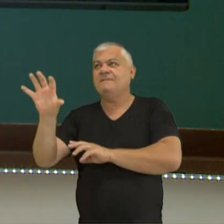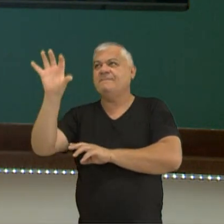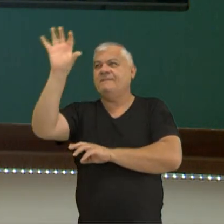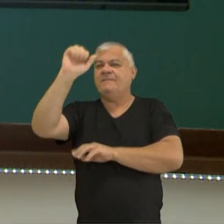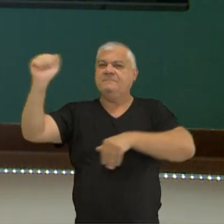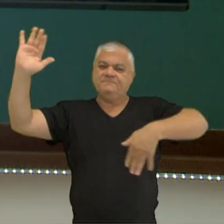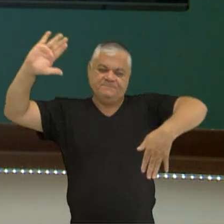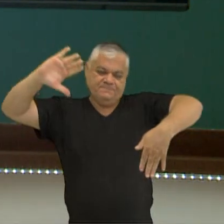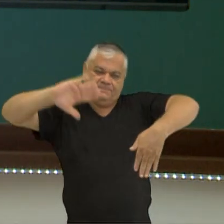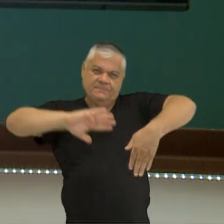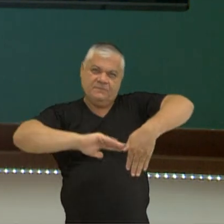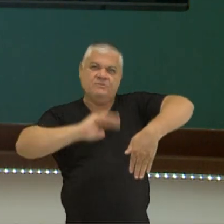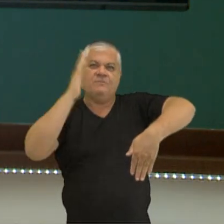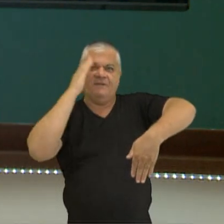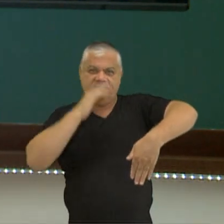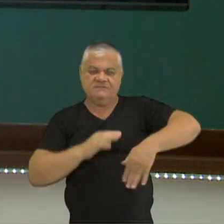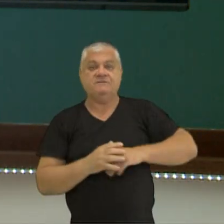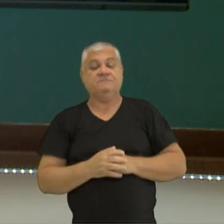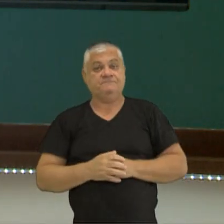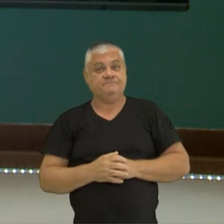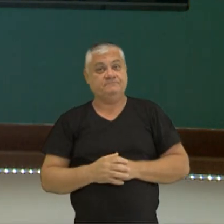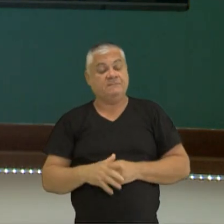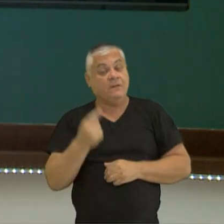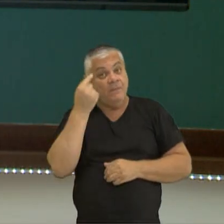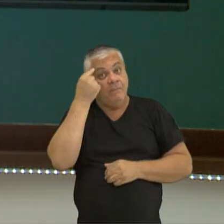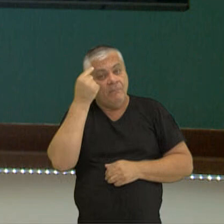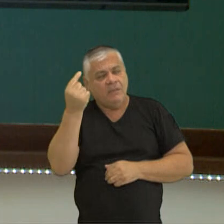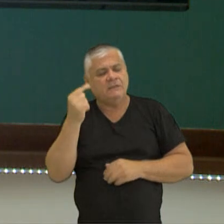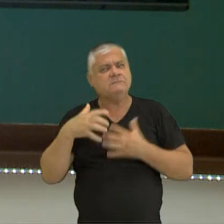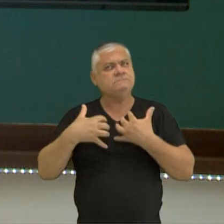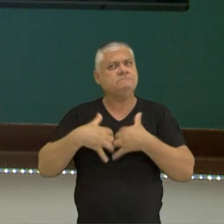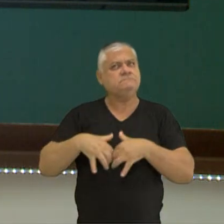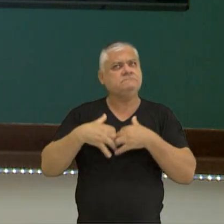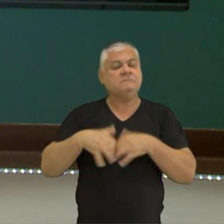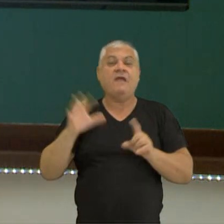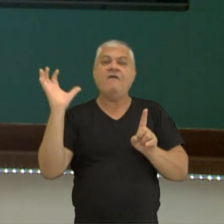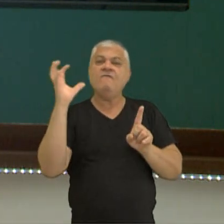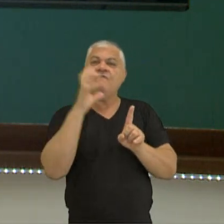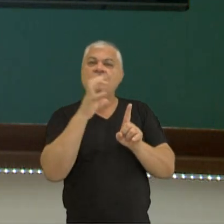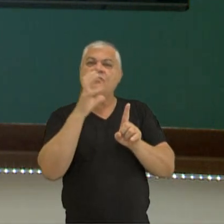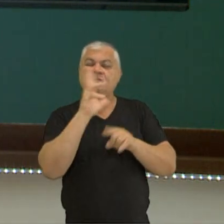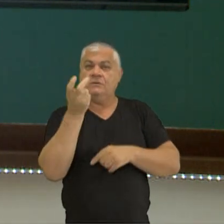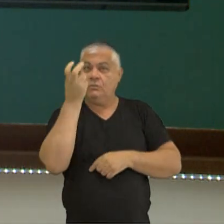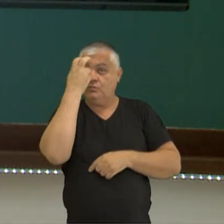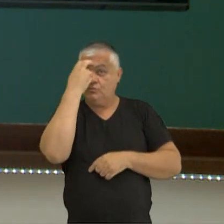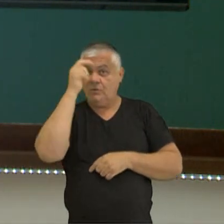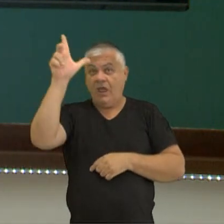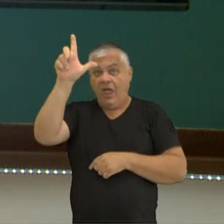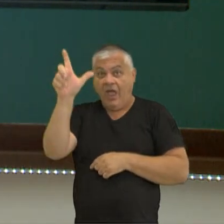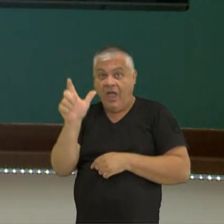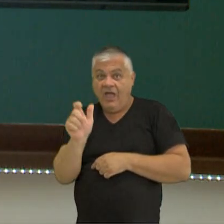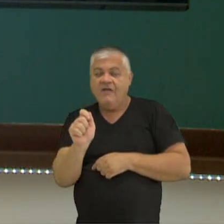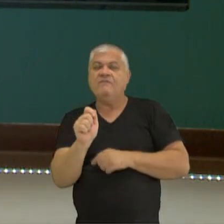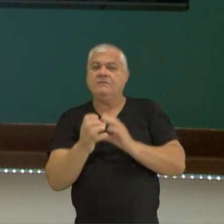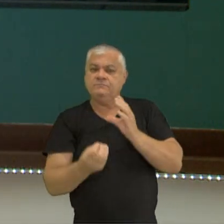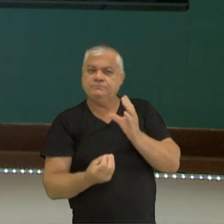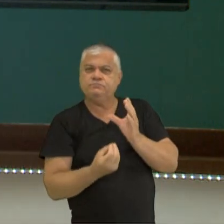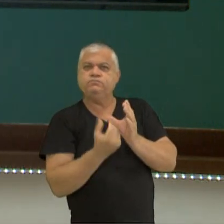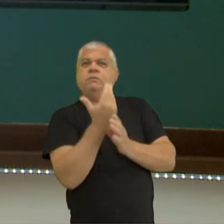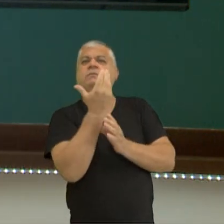território brasileiro. Então, pensamos um pouquinho nessa influência cultural a partir